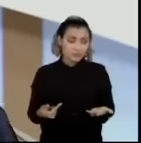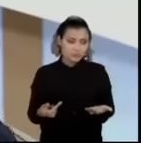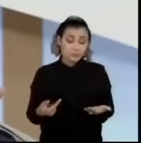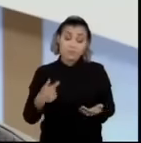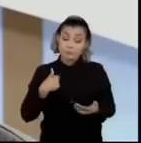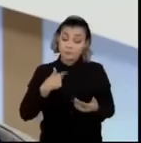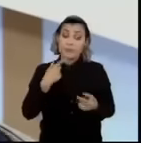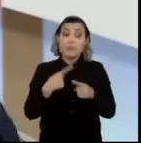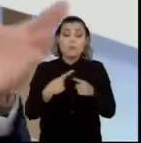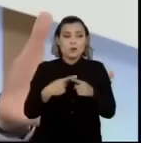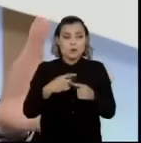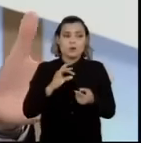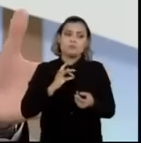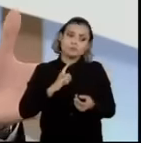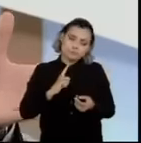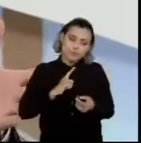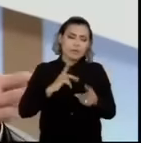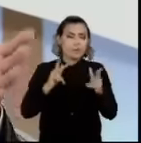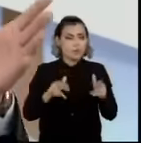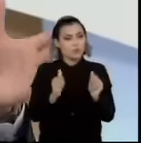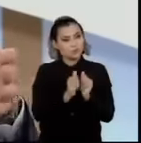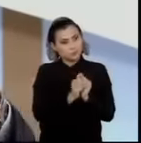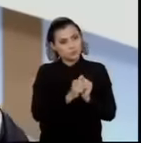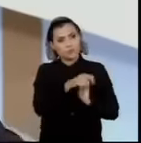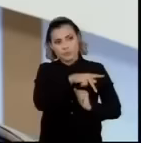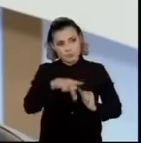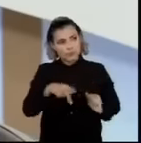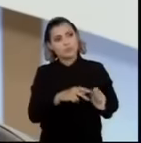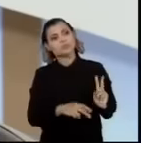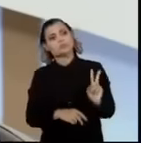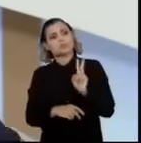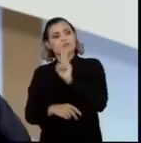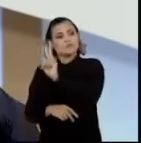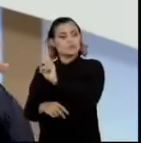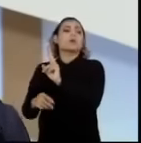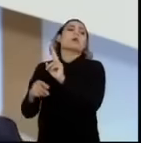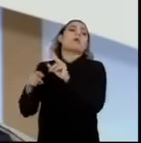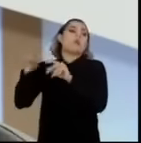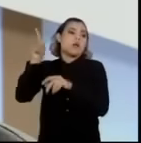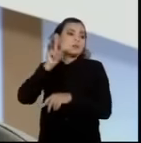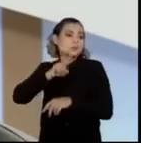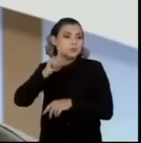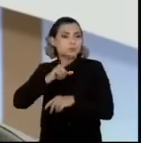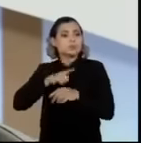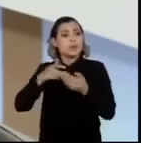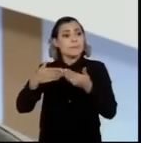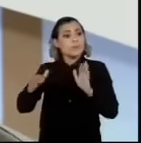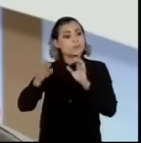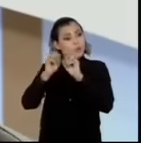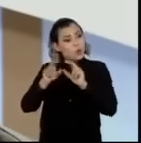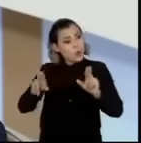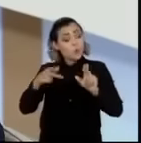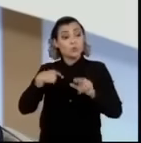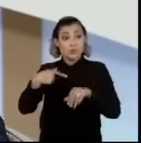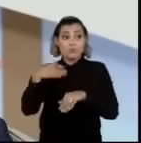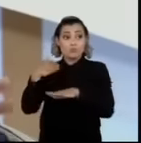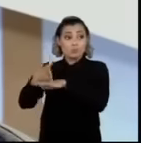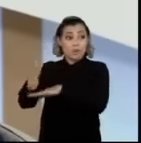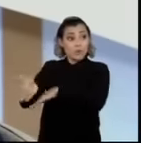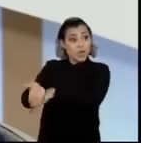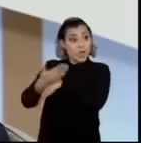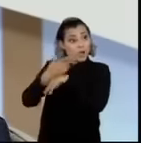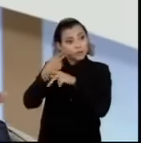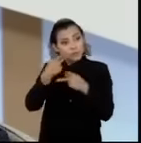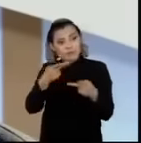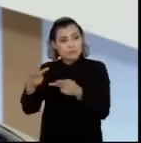vou fazer o tour, vou com o presidente aos Estados Unidos, tem a abertura da ONU, enfim, estou prevendo ir alguns dias antes para visitar